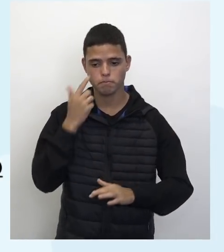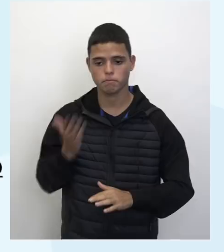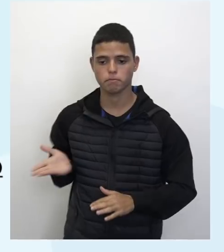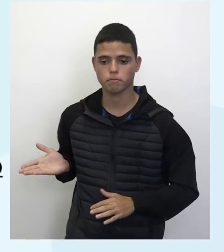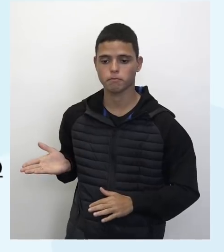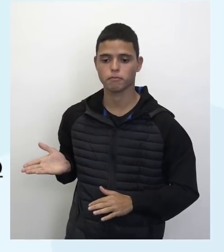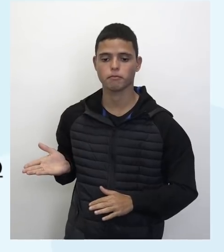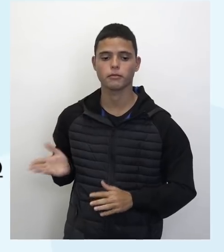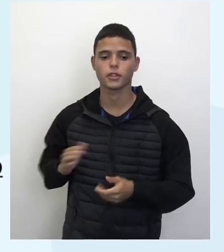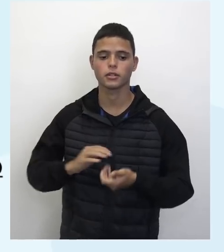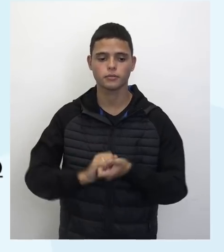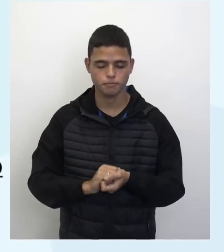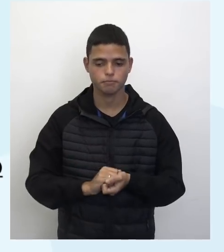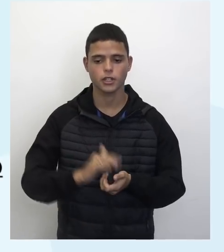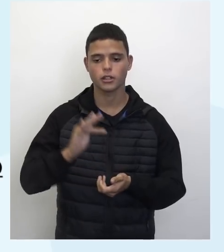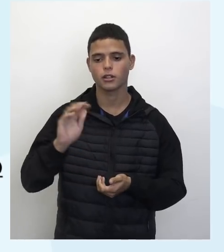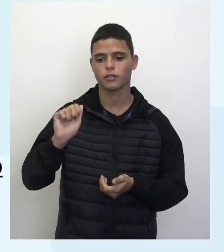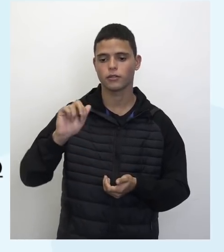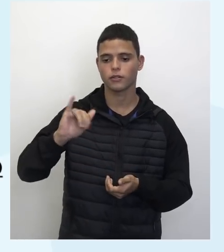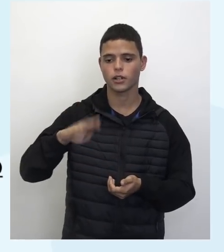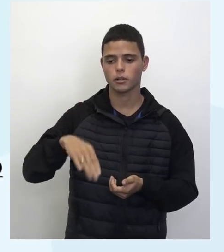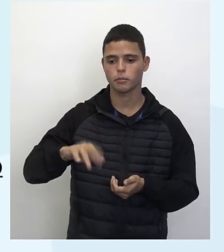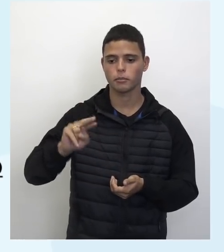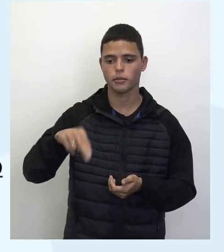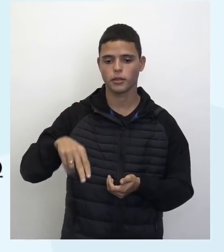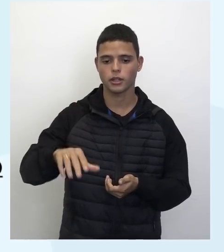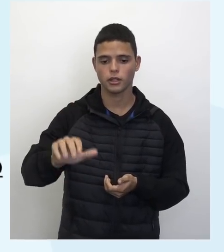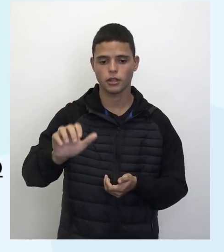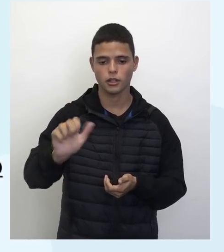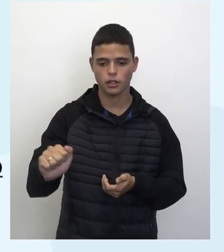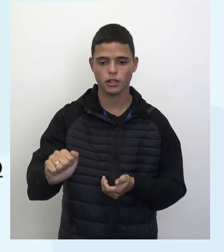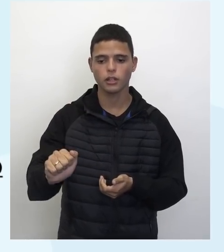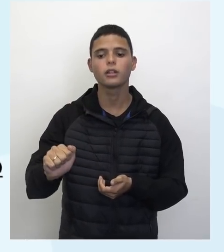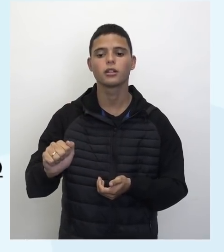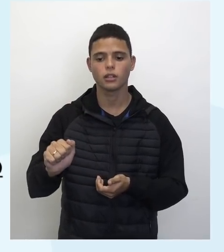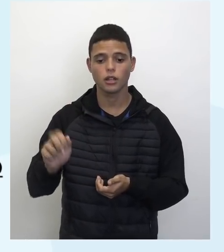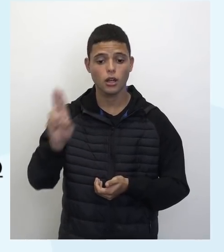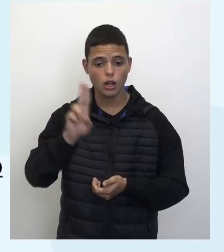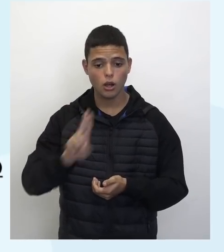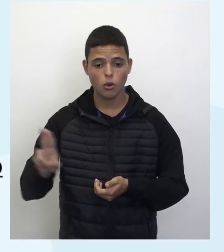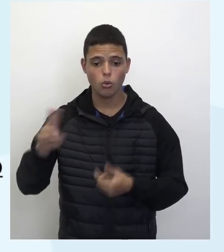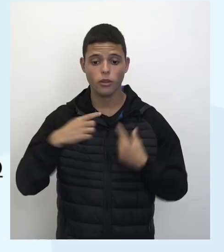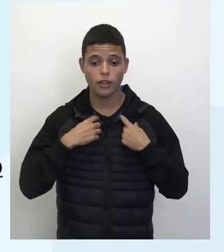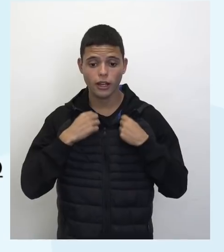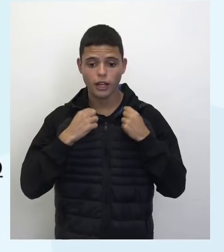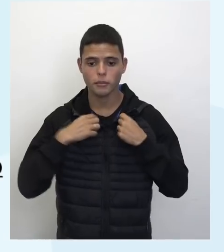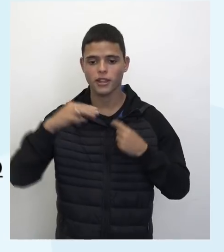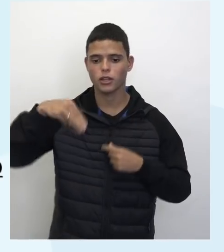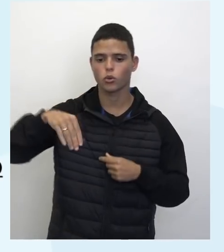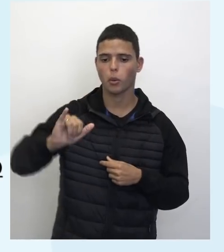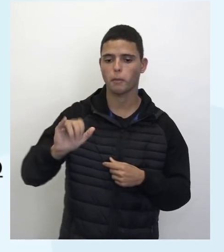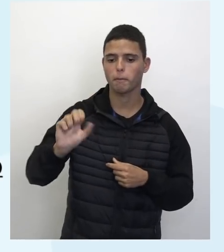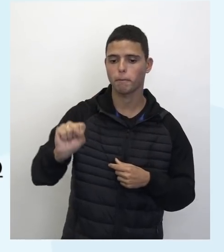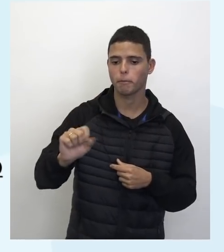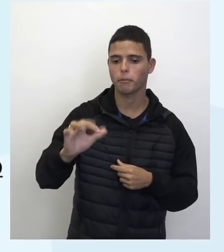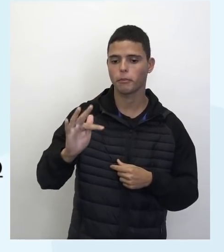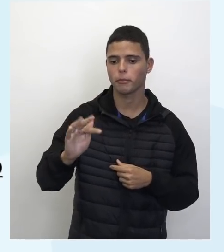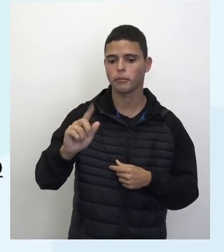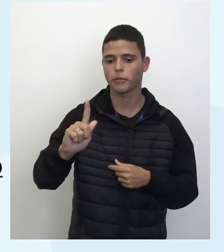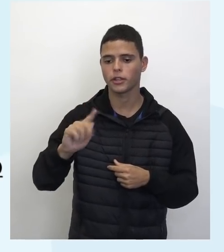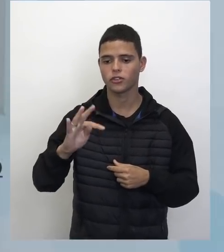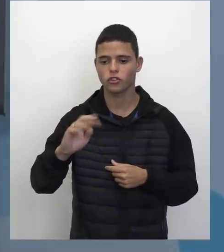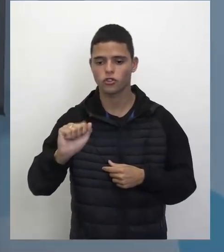Fabiana usa uma camiseta do Misfits, que eu, por sinal, eu não vim hoje, mas eu vim todas as outras aulas. Poxa, Fabiana, você não veio caracterizada. Ah,